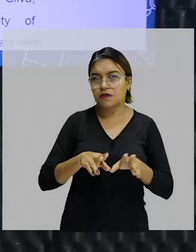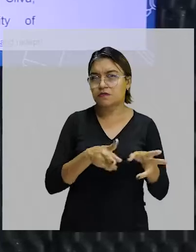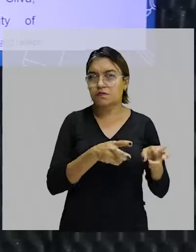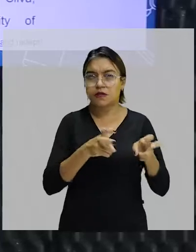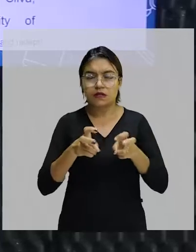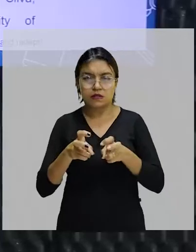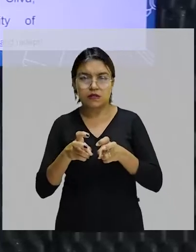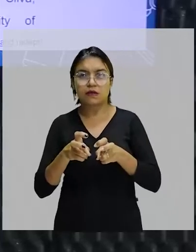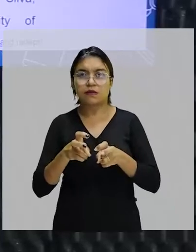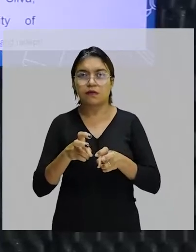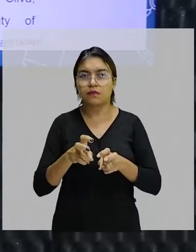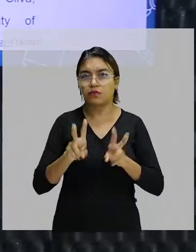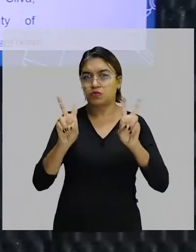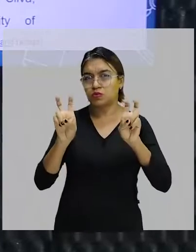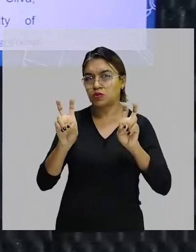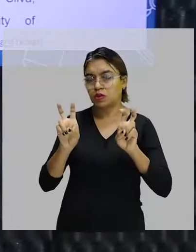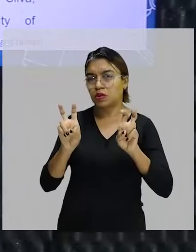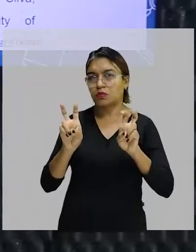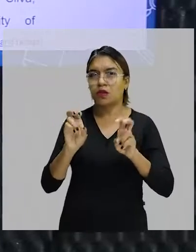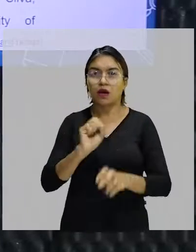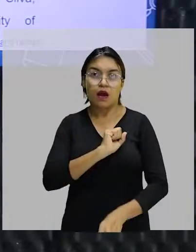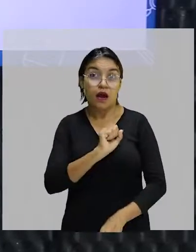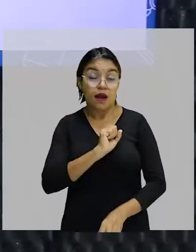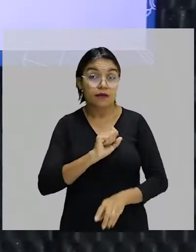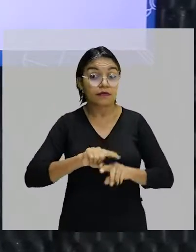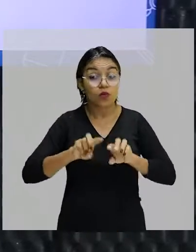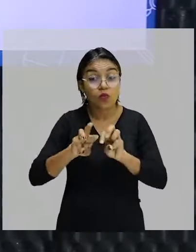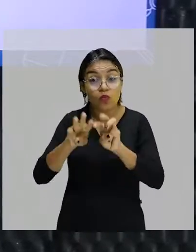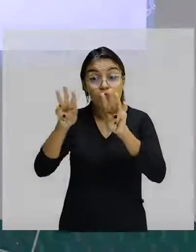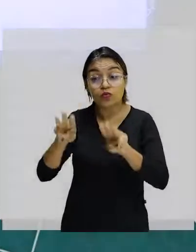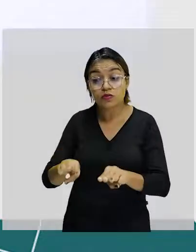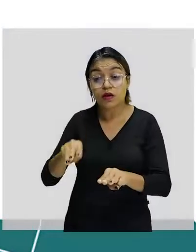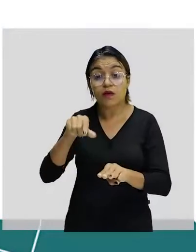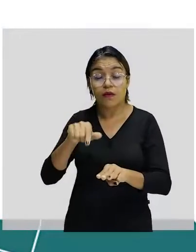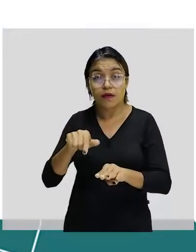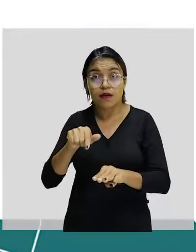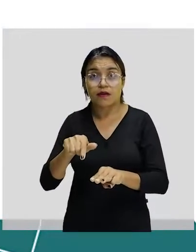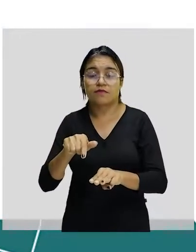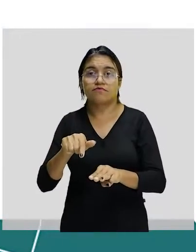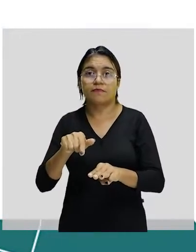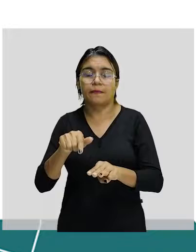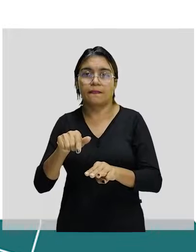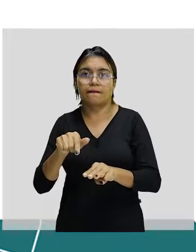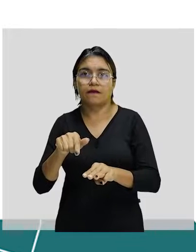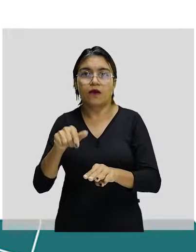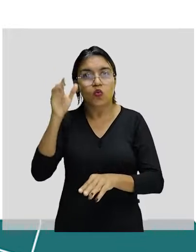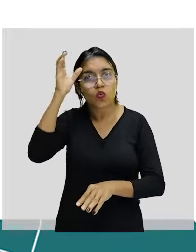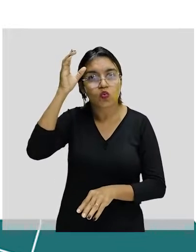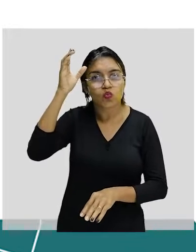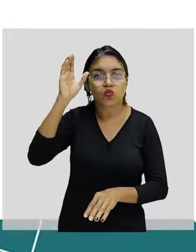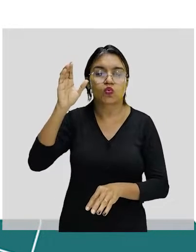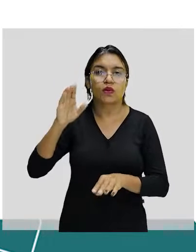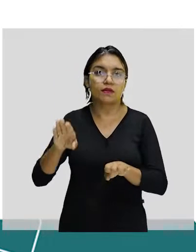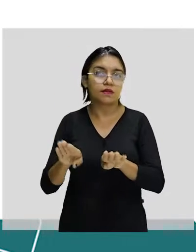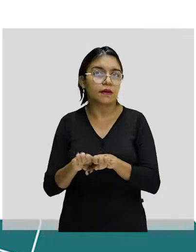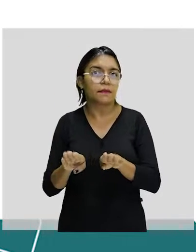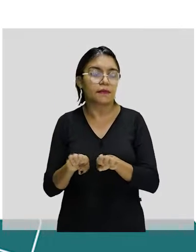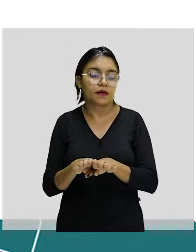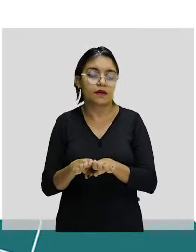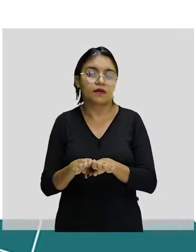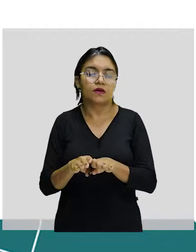ao redor dessa temática do reggae. Então, o museu ele funciona tanto como um aspecto cultural, mas também como um aspecto